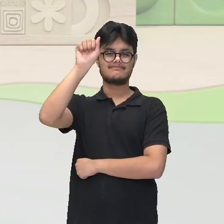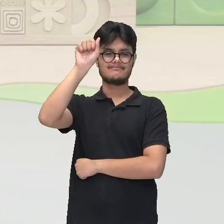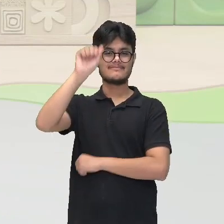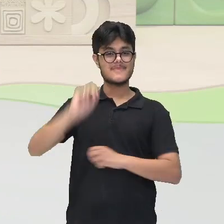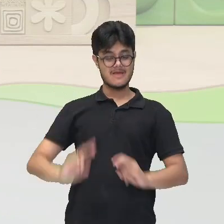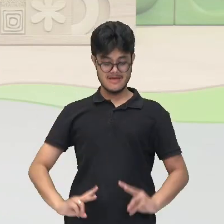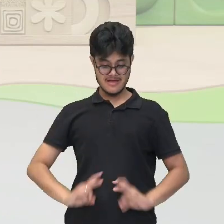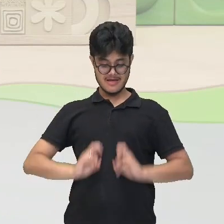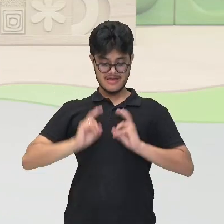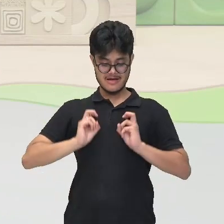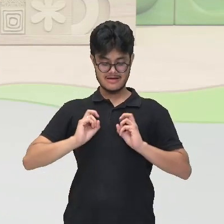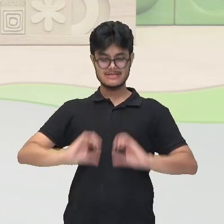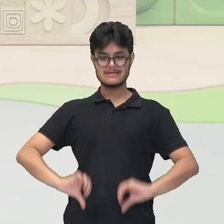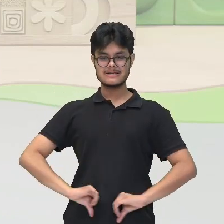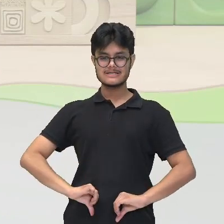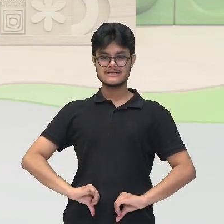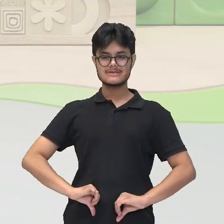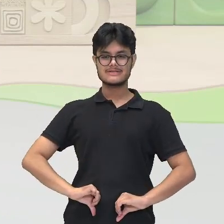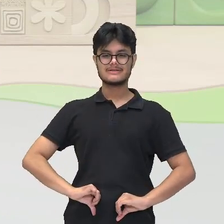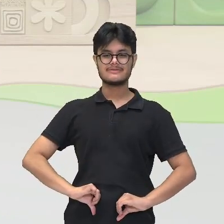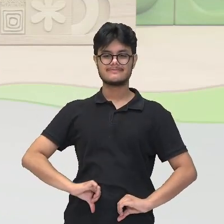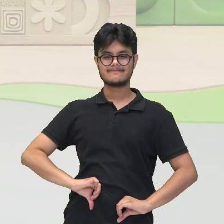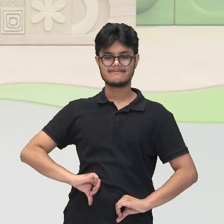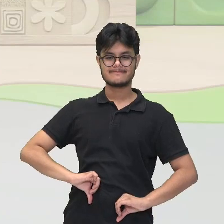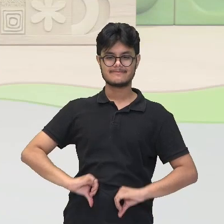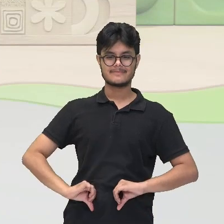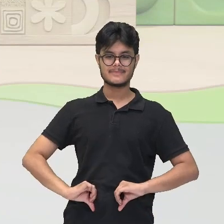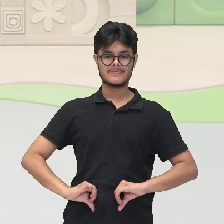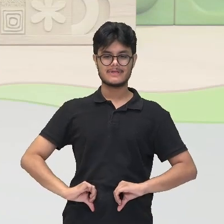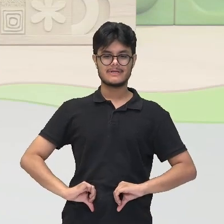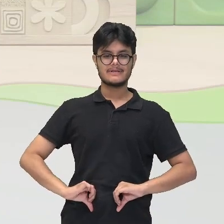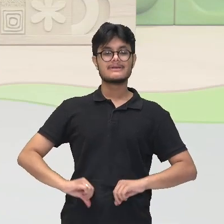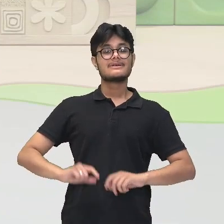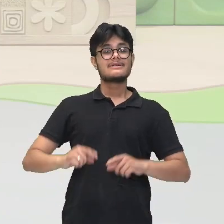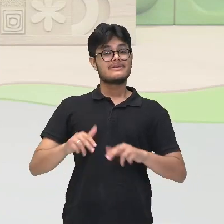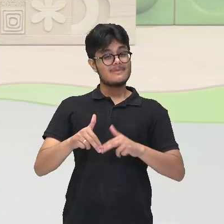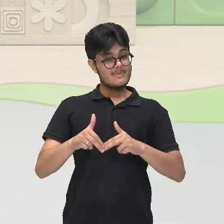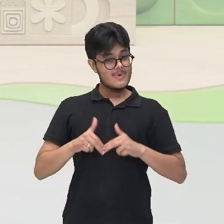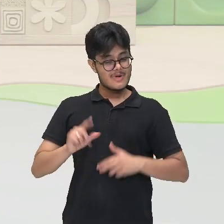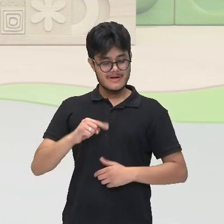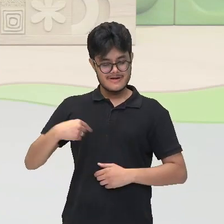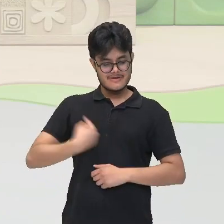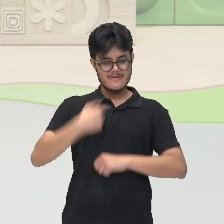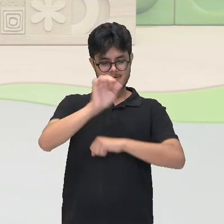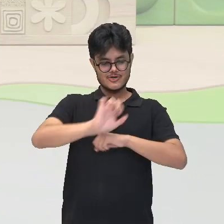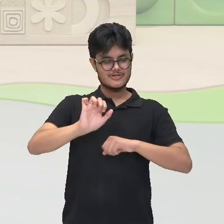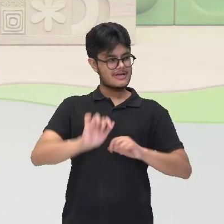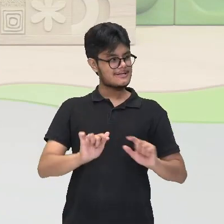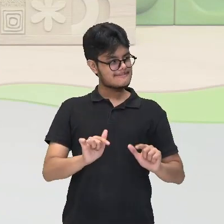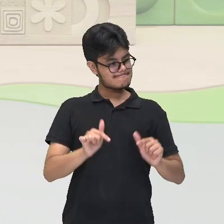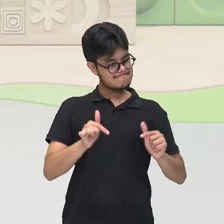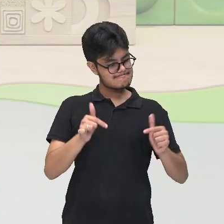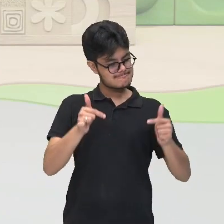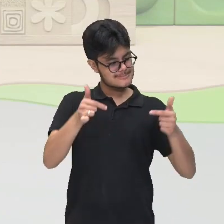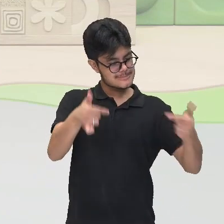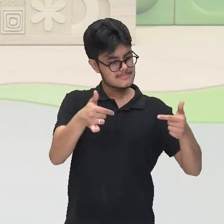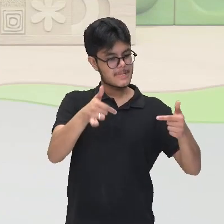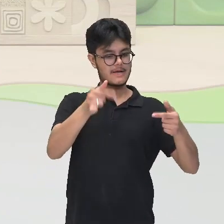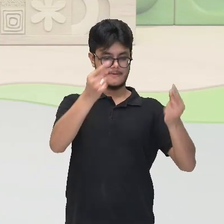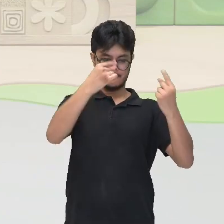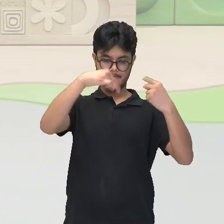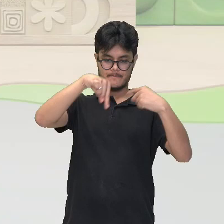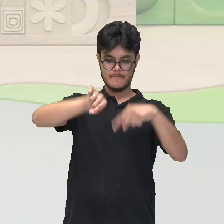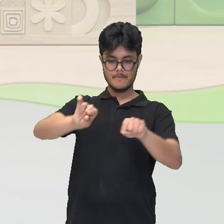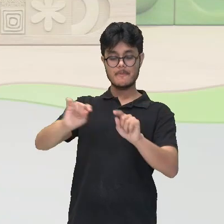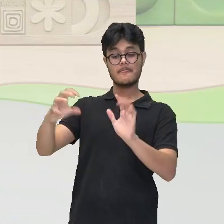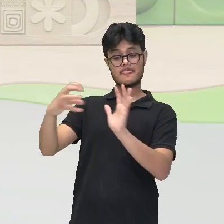é por isso que o governo do estado precisou agir e iniciar essa campanha